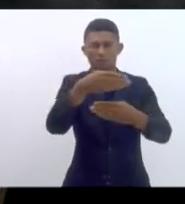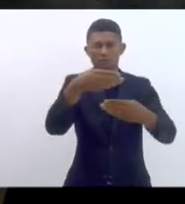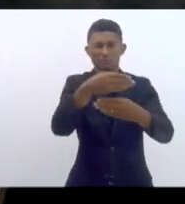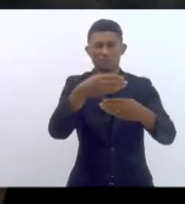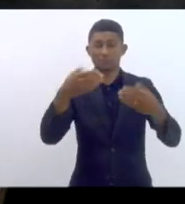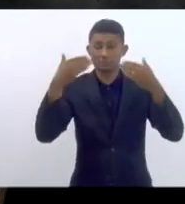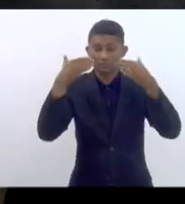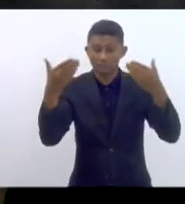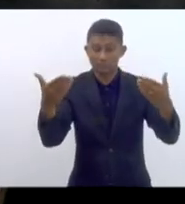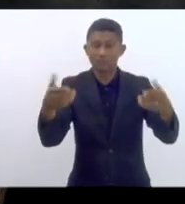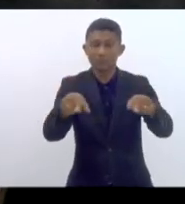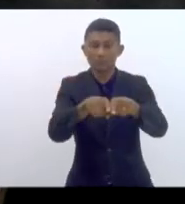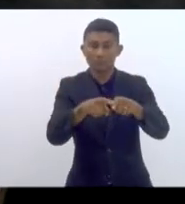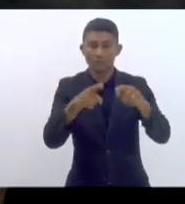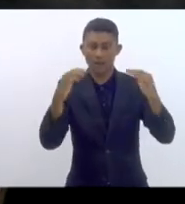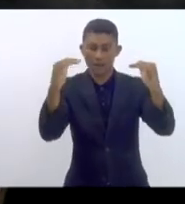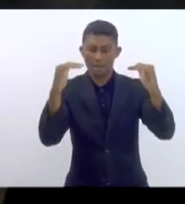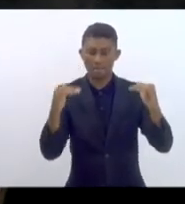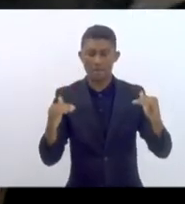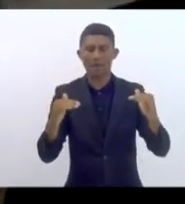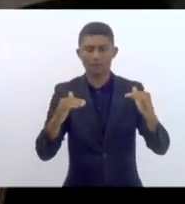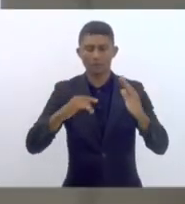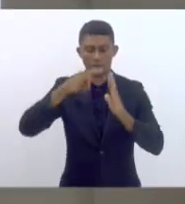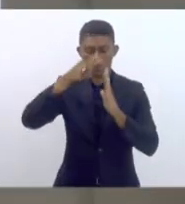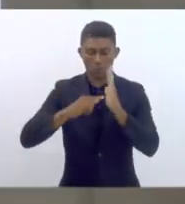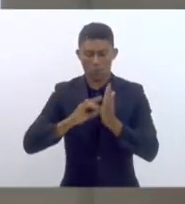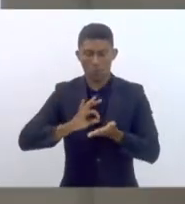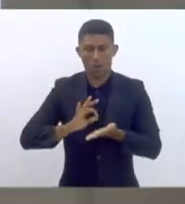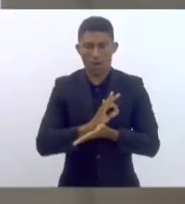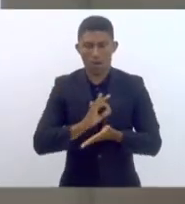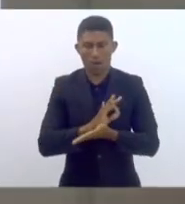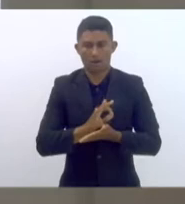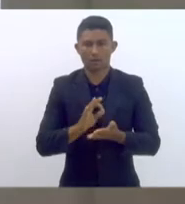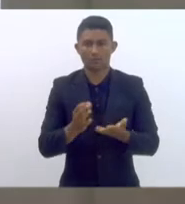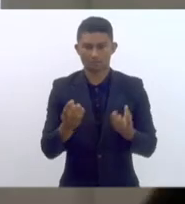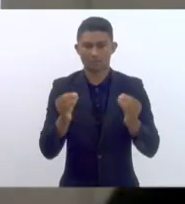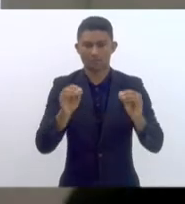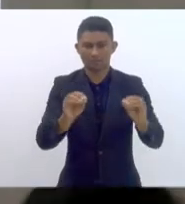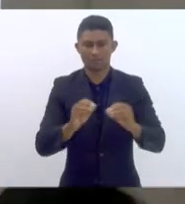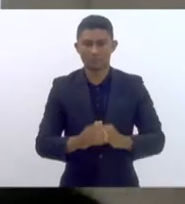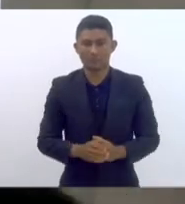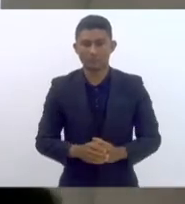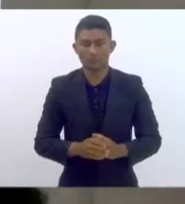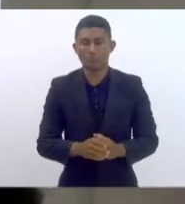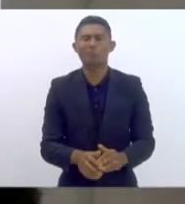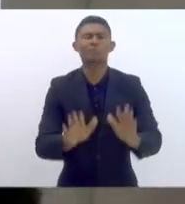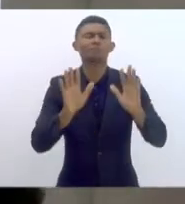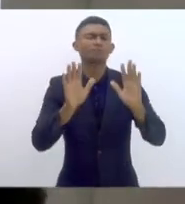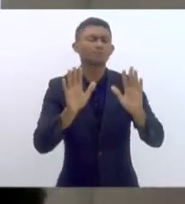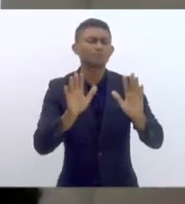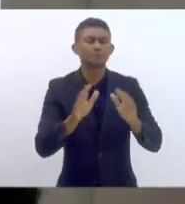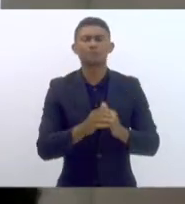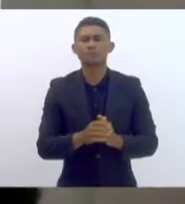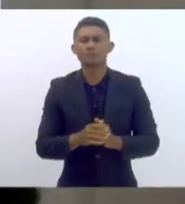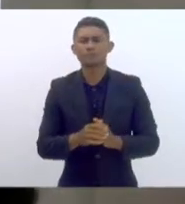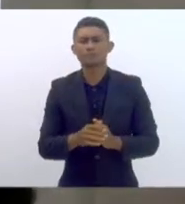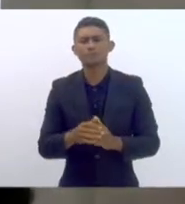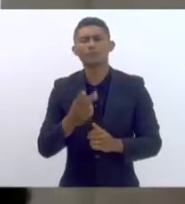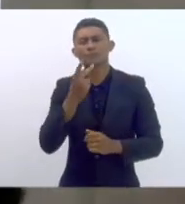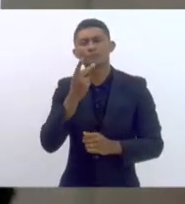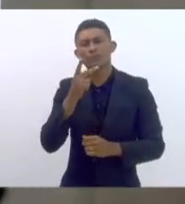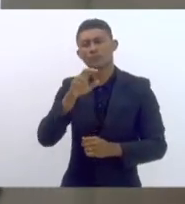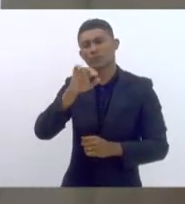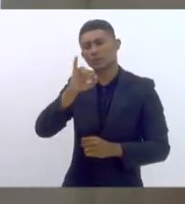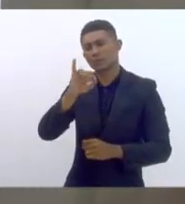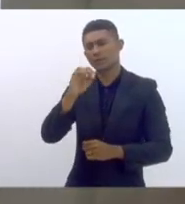listando abaixo. Deixa eu já adiantar também, aqui não está na apresentação, mas quando a gente falar sobre IPCA mais 4, a